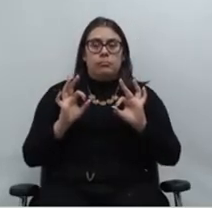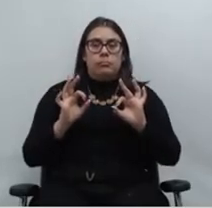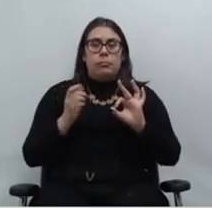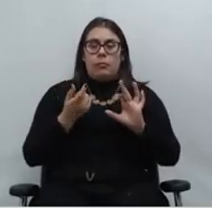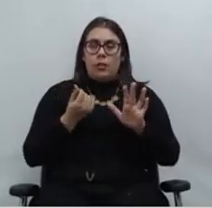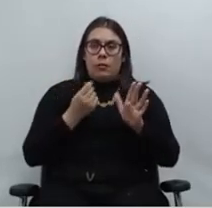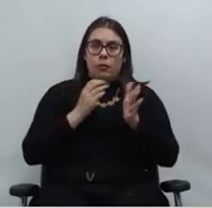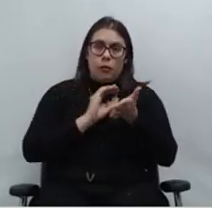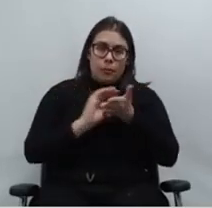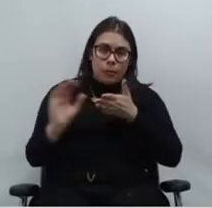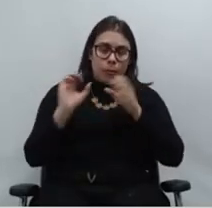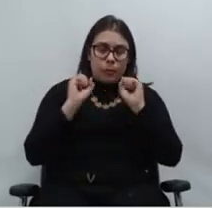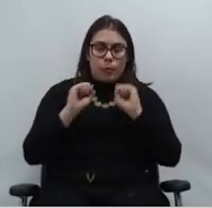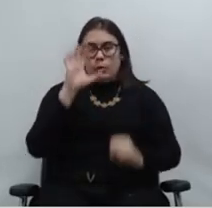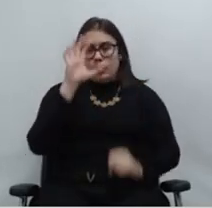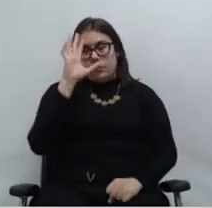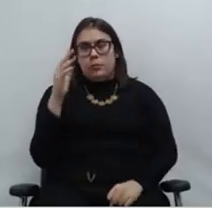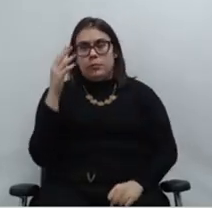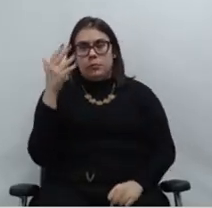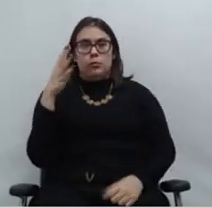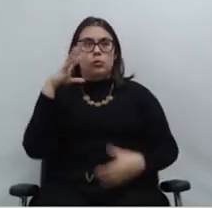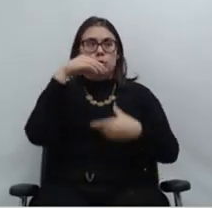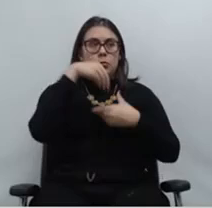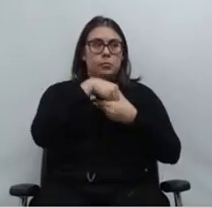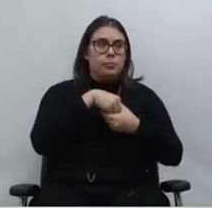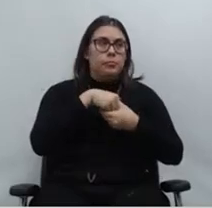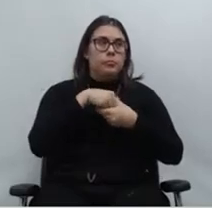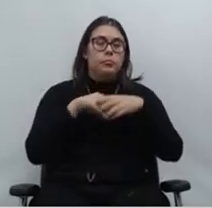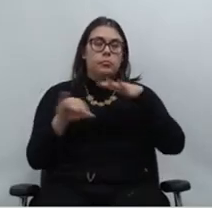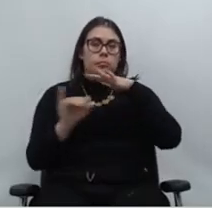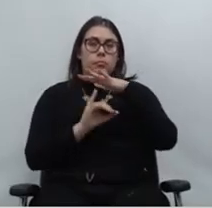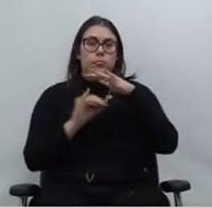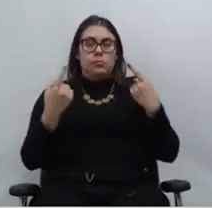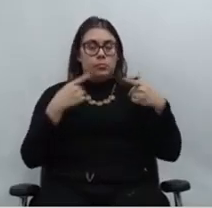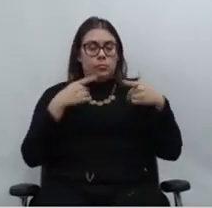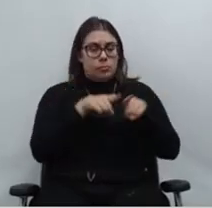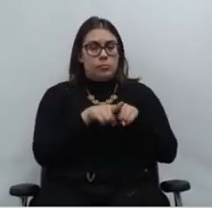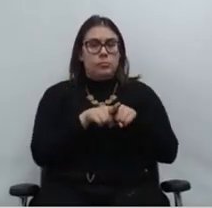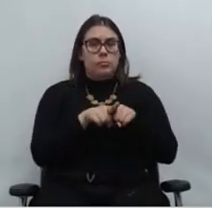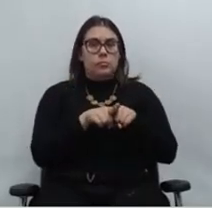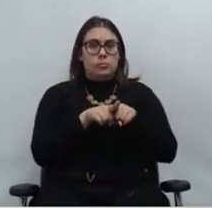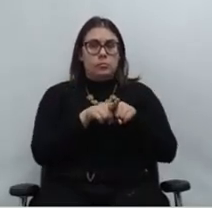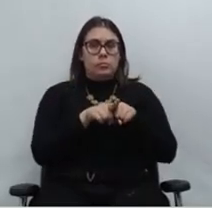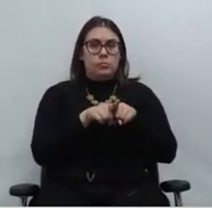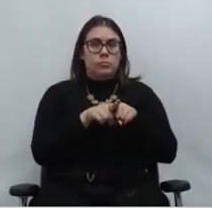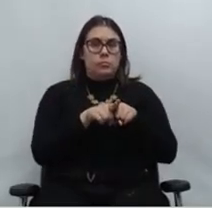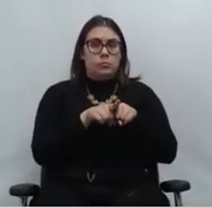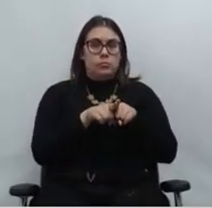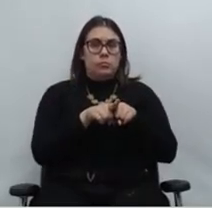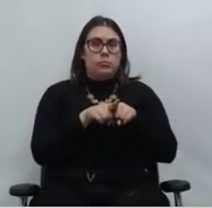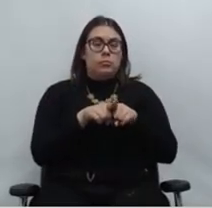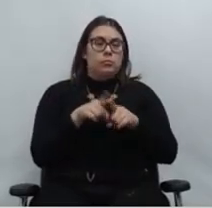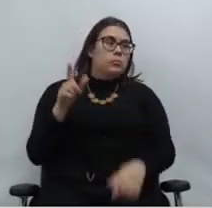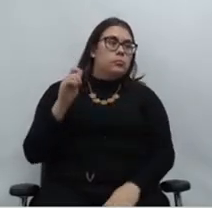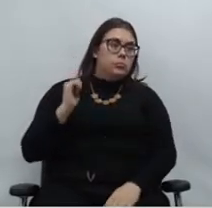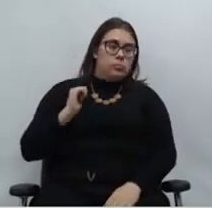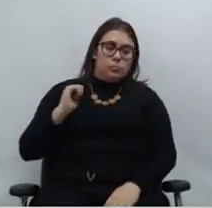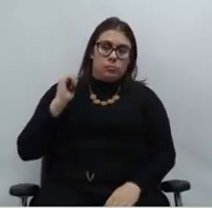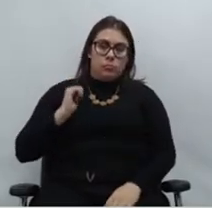para pesquisa pode ser realizada a partir das equipes internas da instituição, por meio de parcerias e da oferta de bolsas de pesquisa, para que pesquisadores